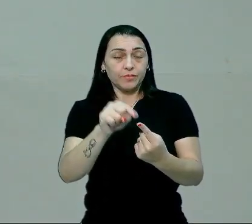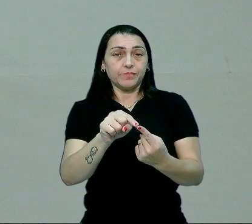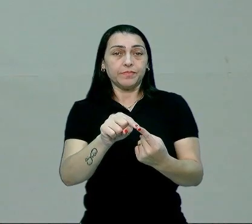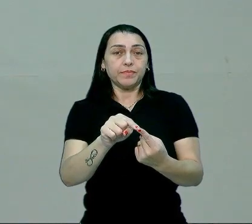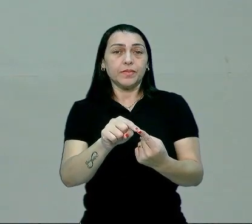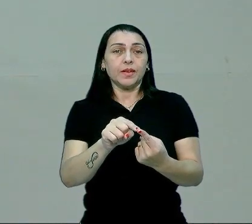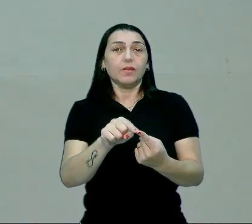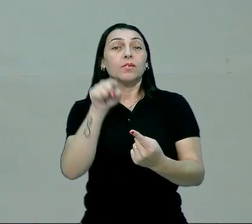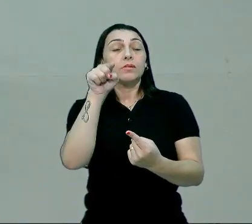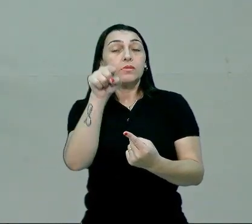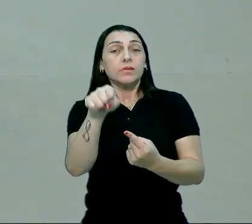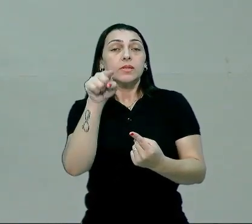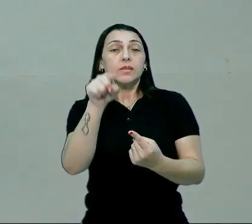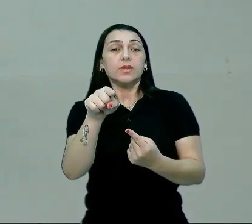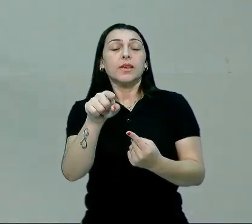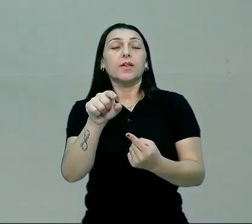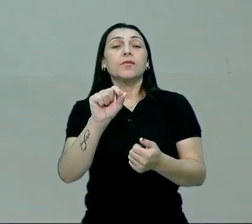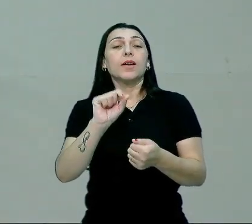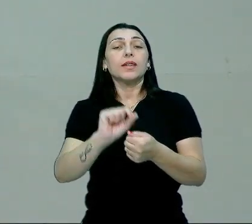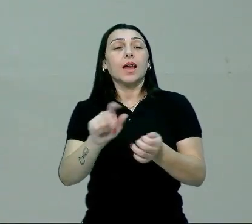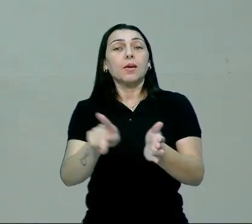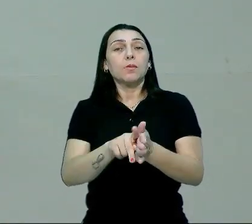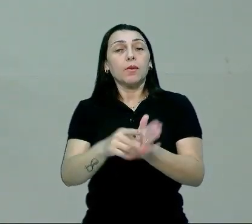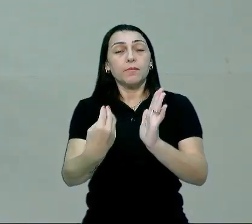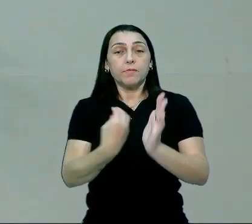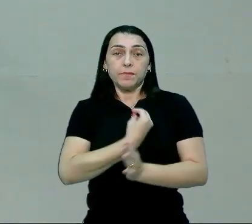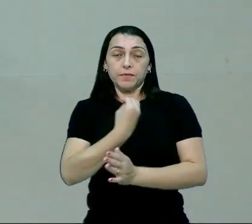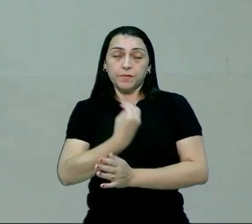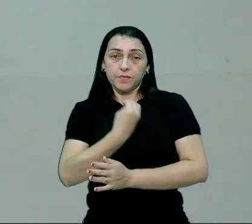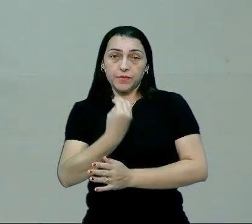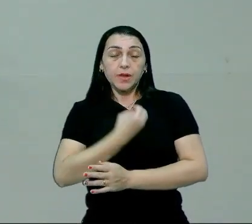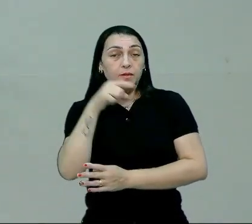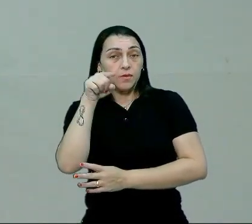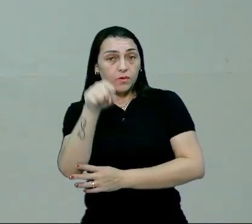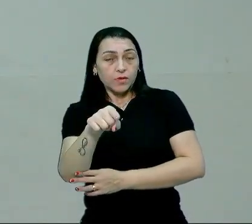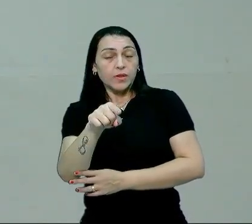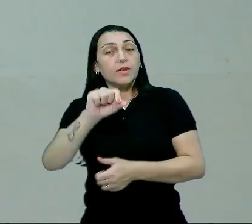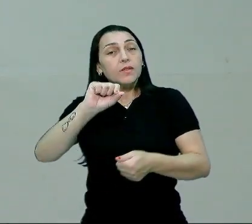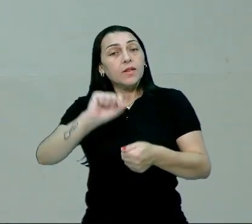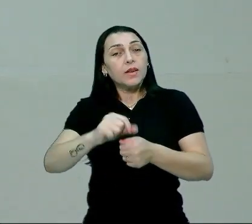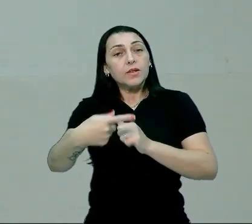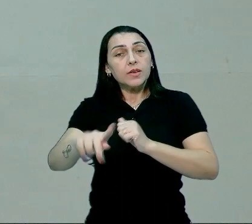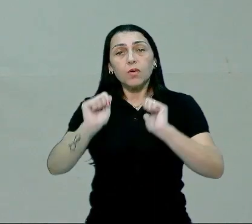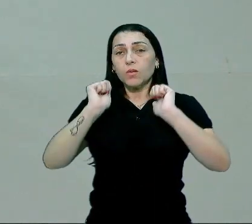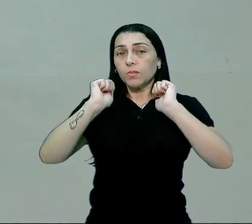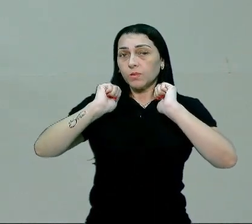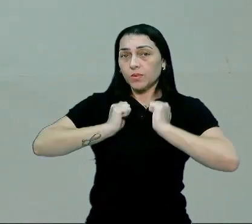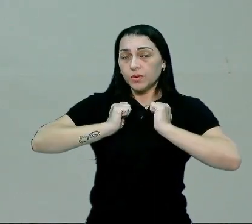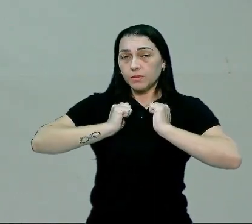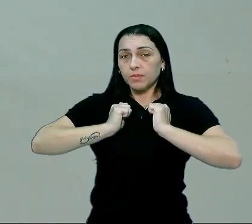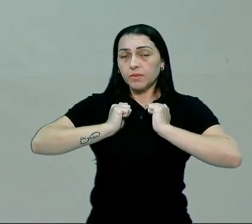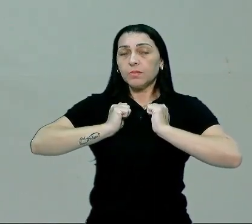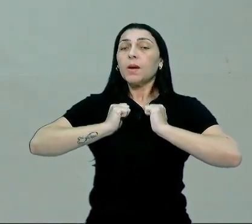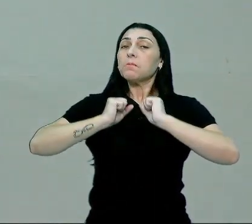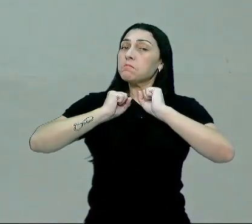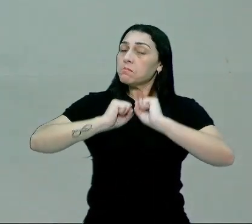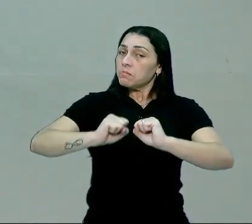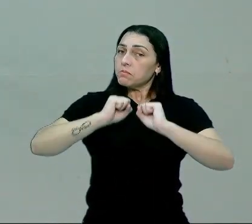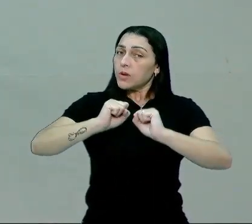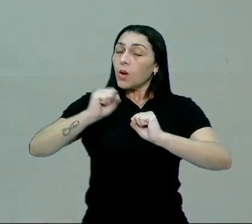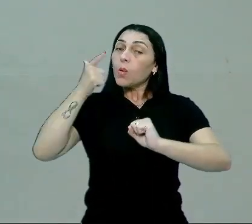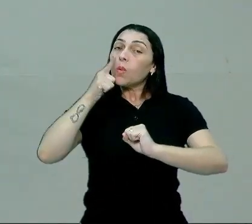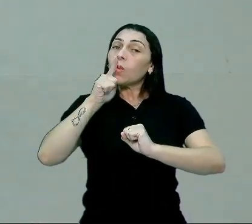objetivo. E é quando você condiciona a sua vida, é quando você condiciona o seu comportamento para